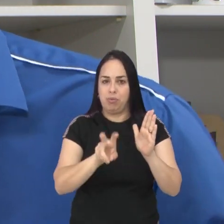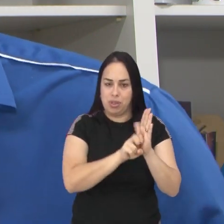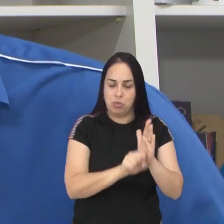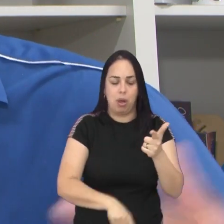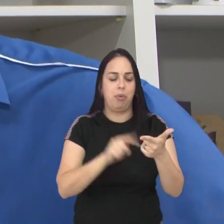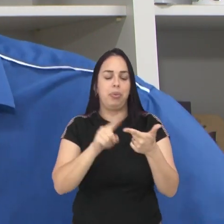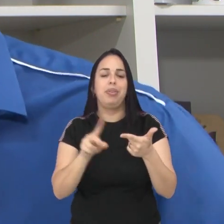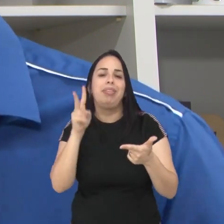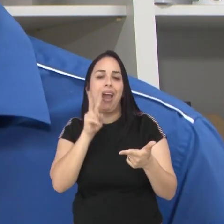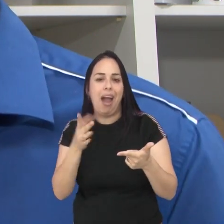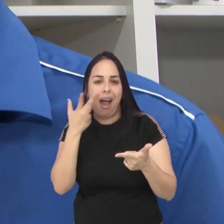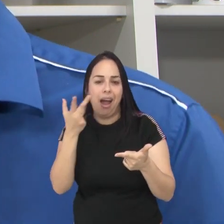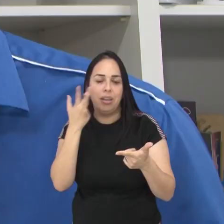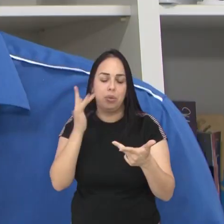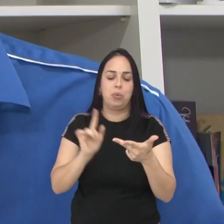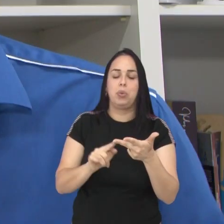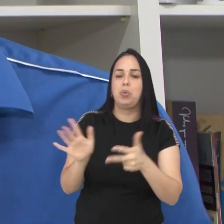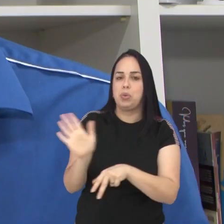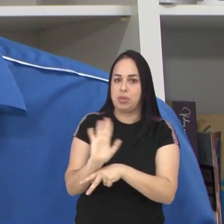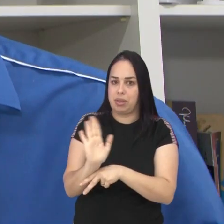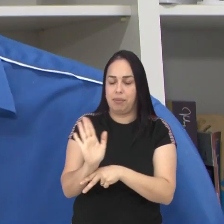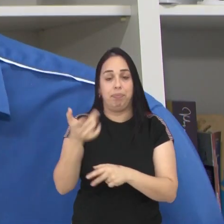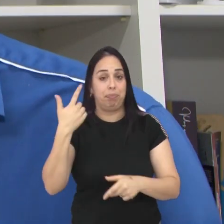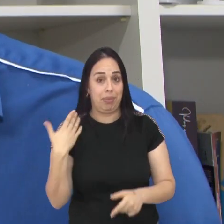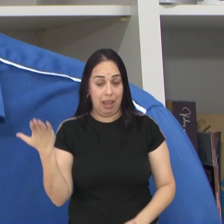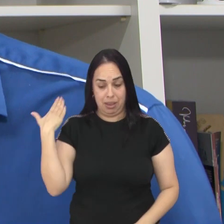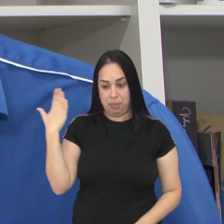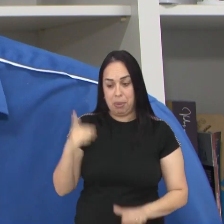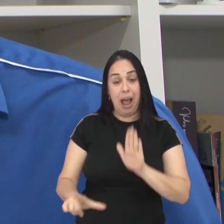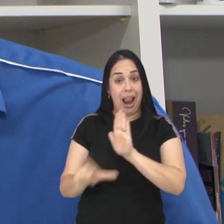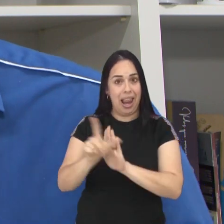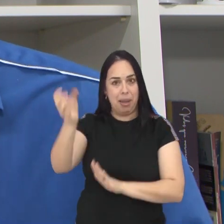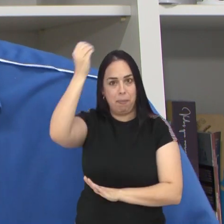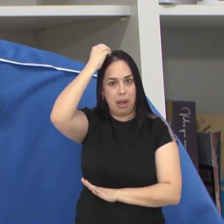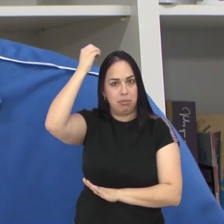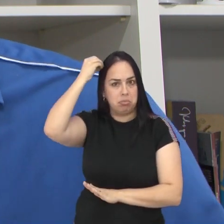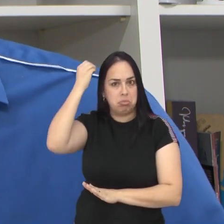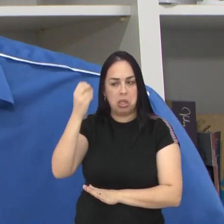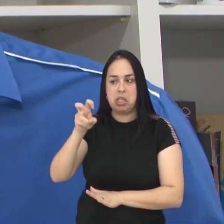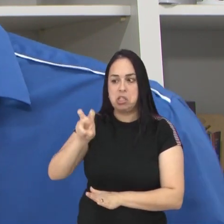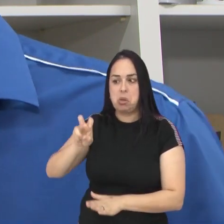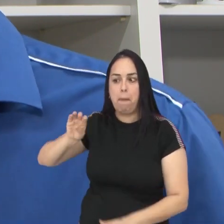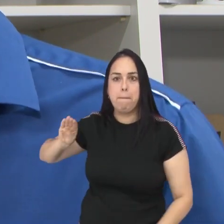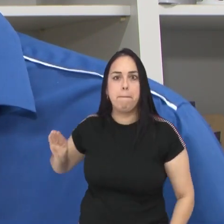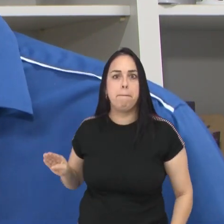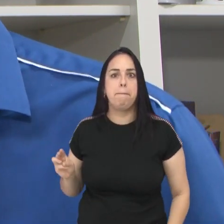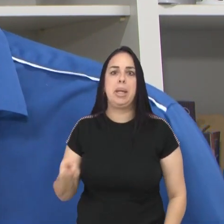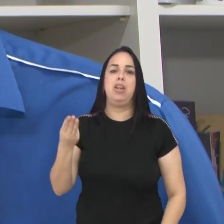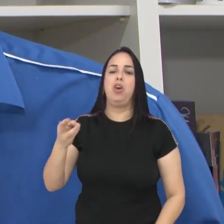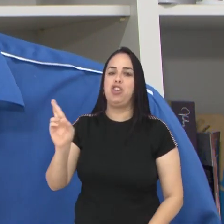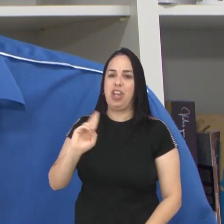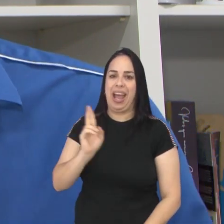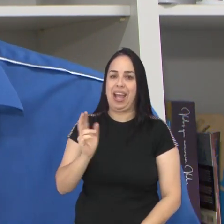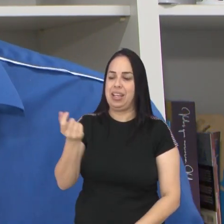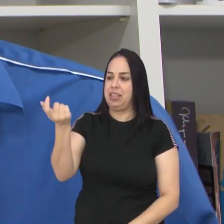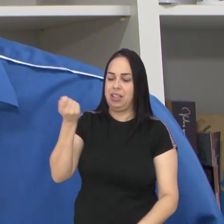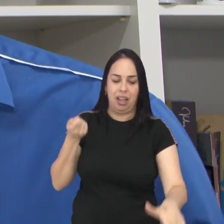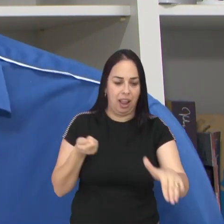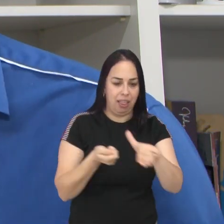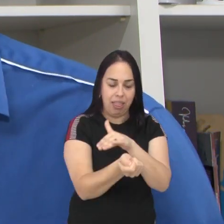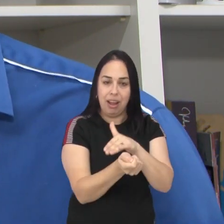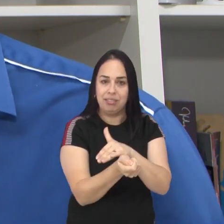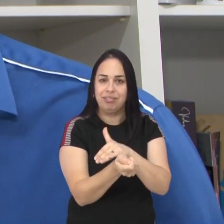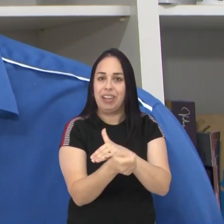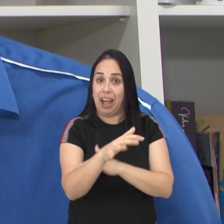no teatro, no cinema. Tivemos agora a Lei Paulo Gustavo, que trouxe mais de 5 milhões de reais